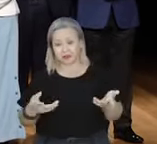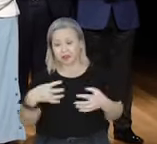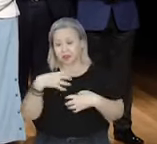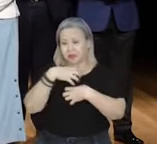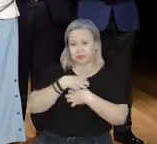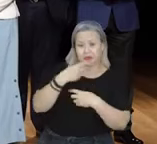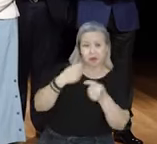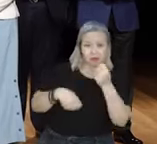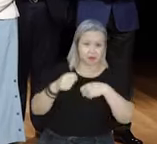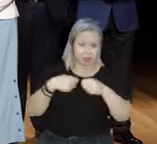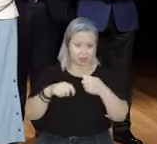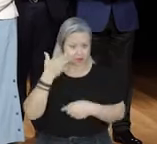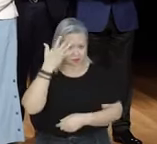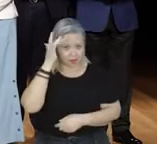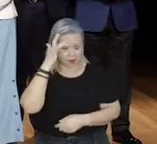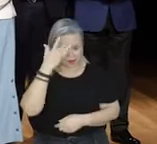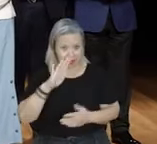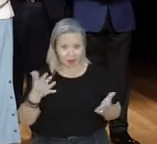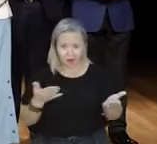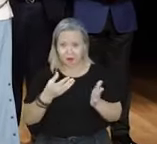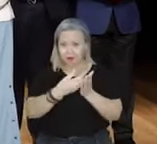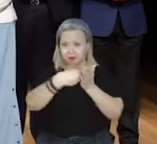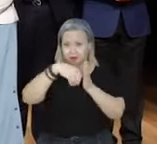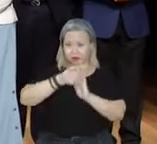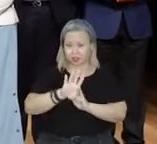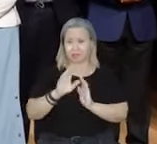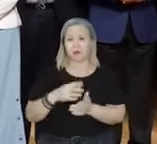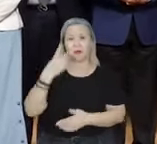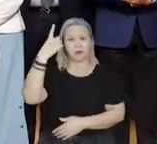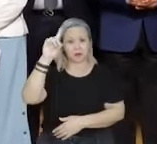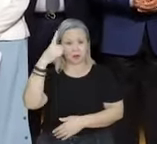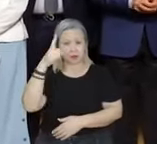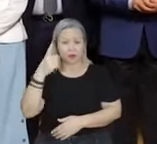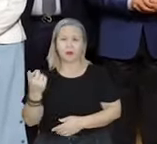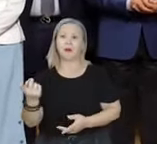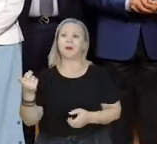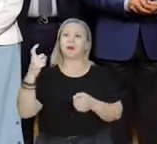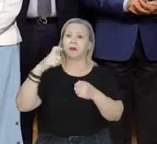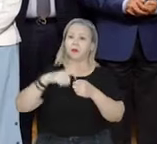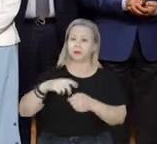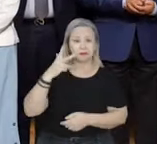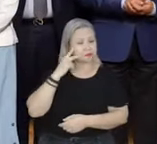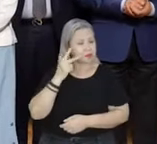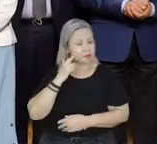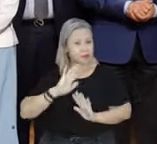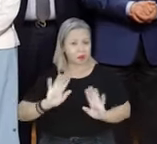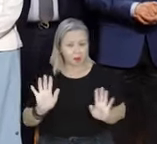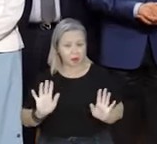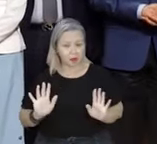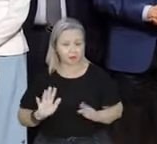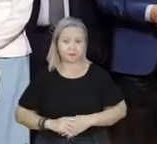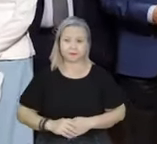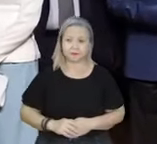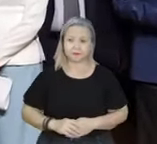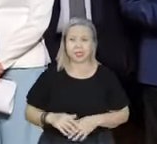sentimento de mercado. Aliás, hoje todos os indicadores aí de dólar, enfim, já voltaram à normalidade. Deus que foi